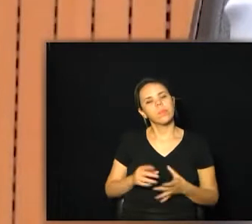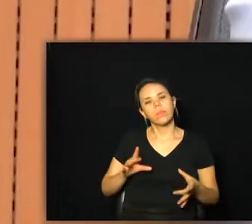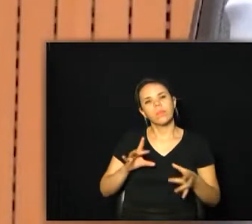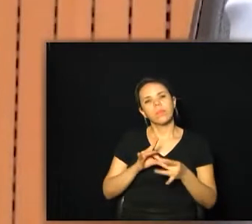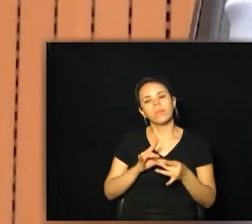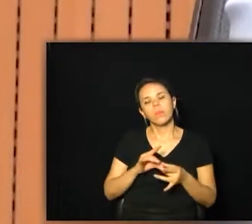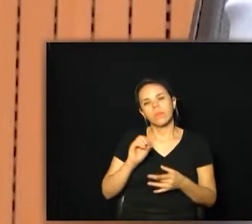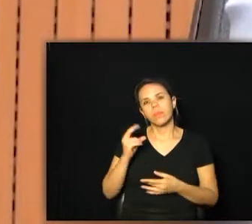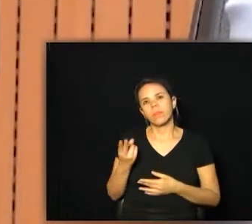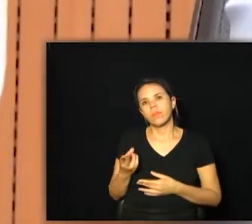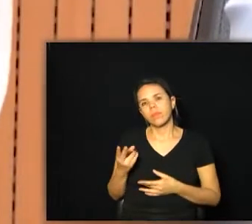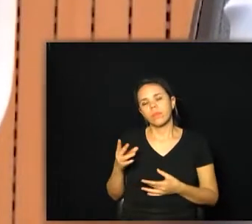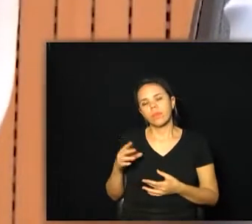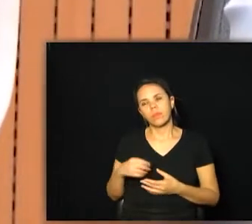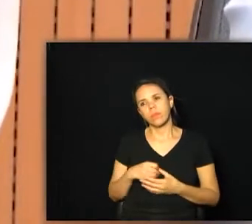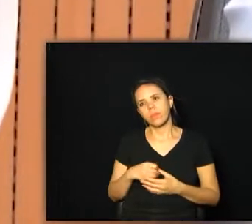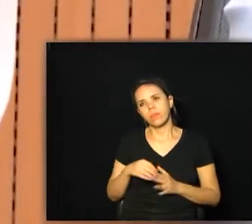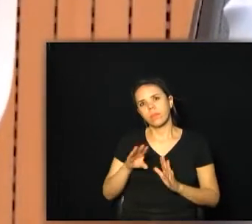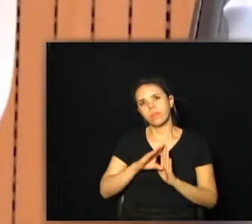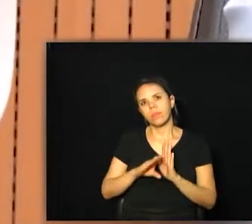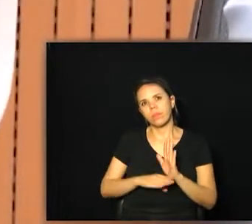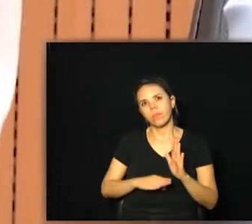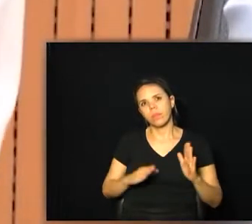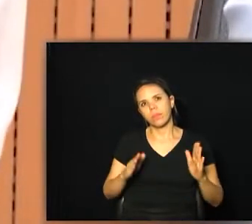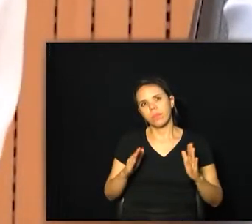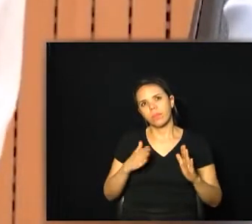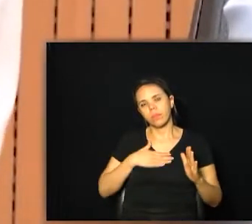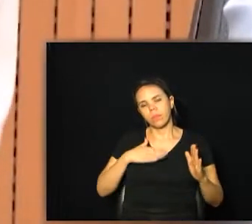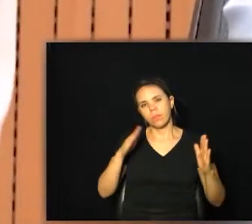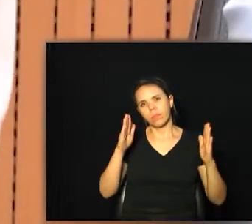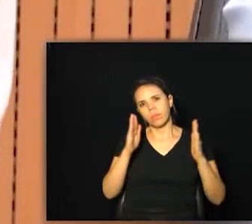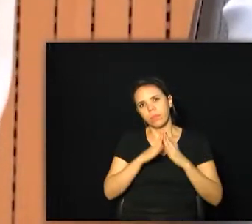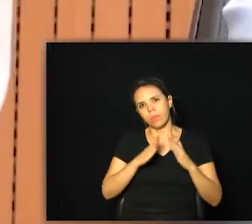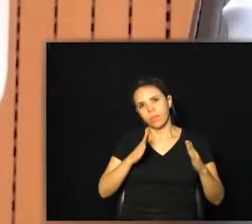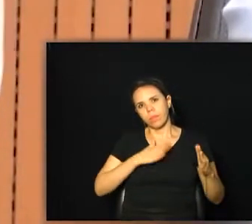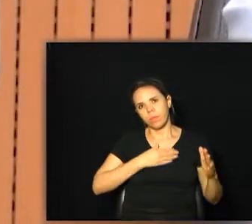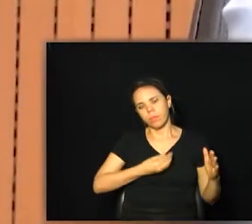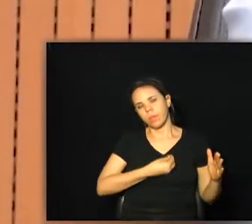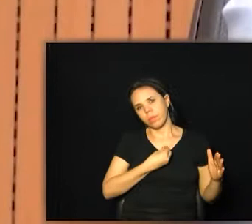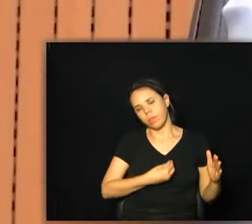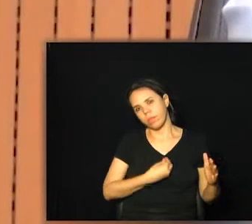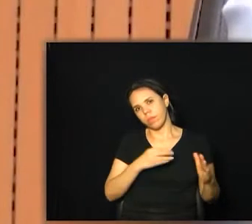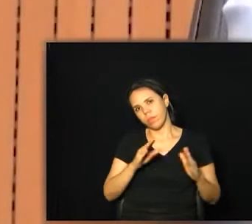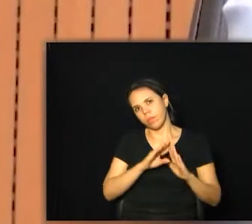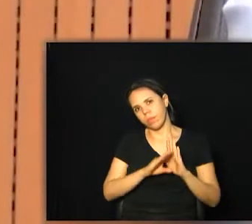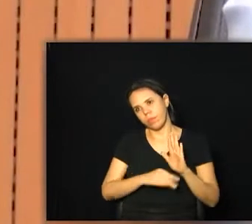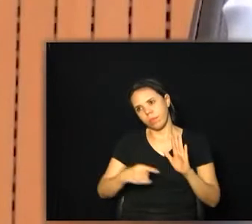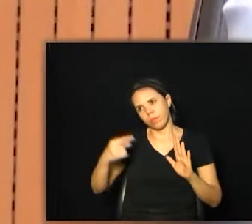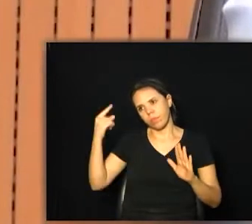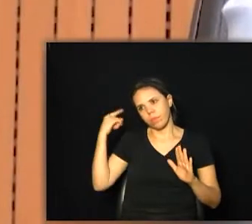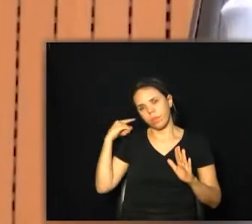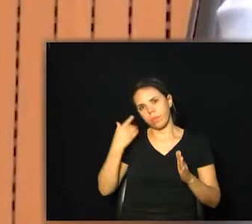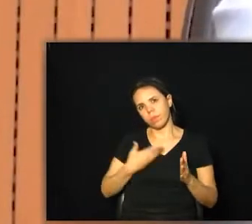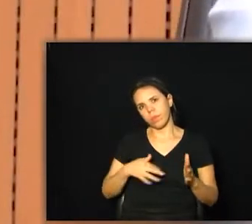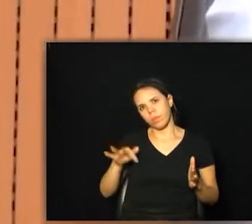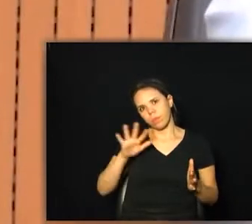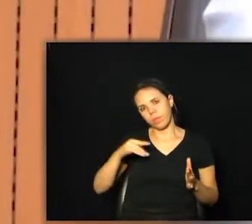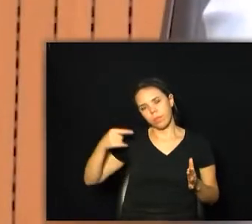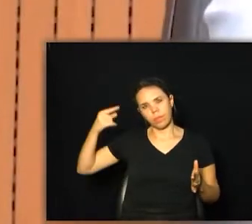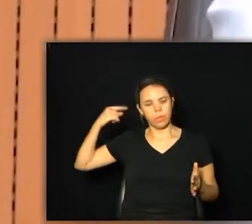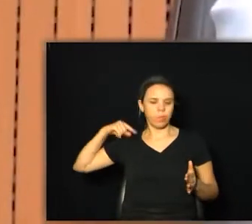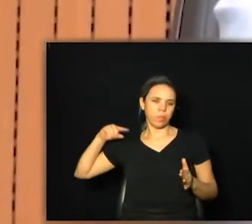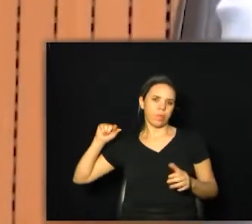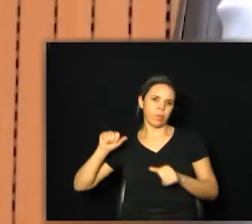ligados ou vinculados ao programa Minha Casa Minha Vida, que era o programa habitacional do governo federal à